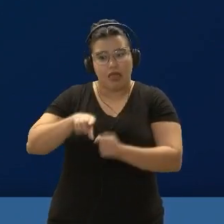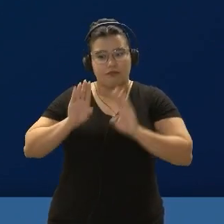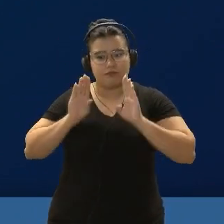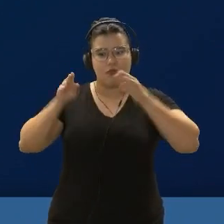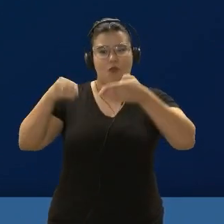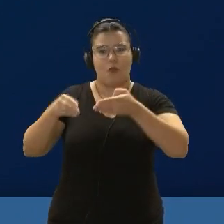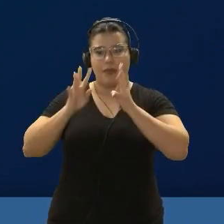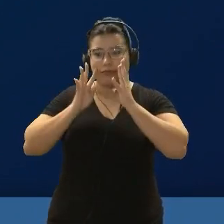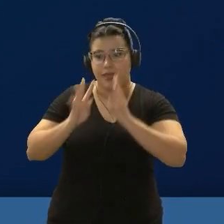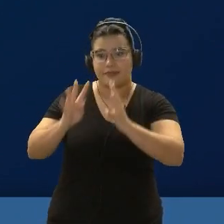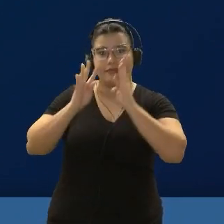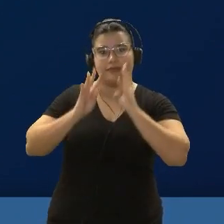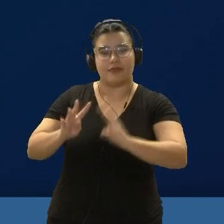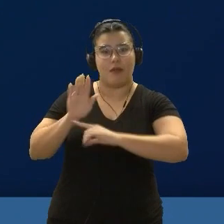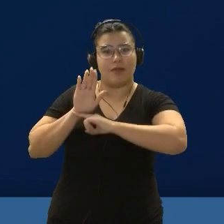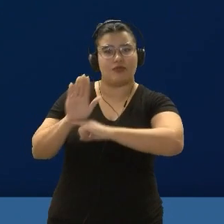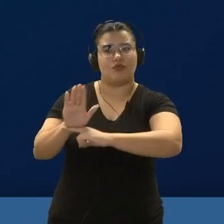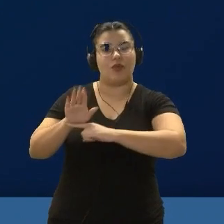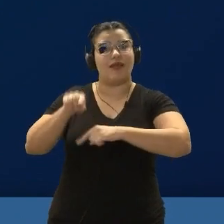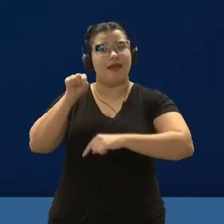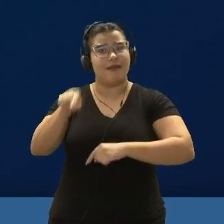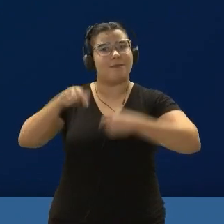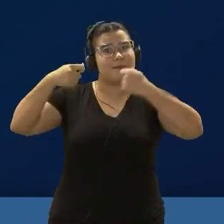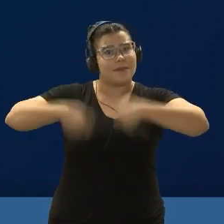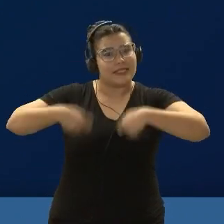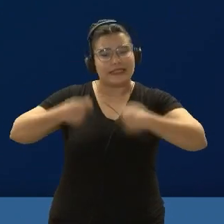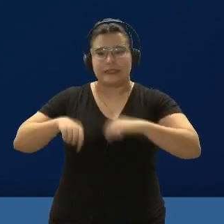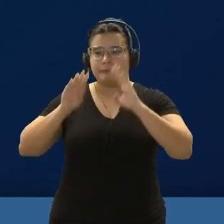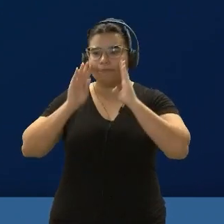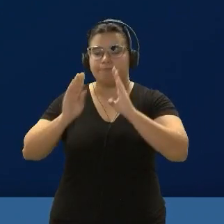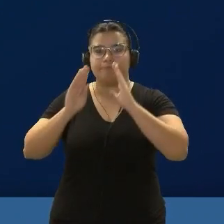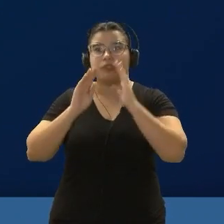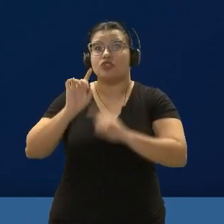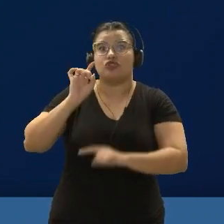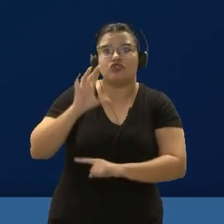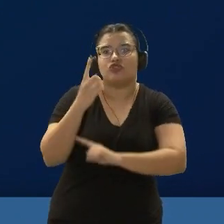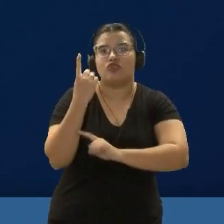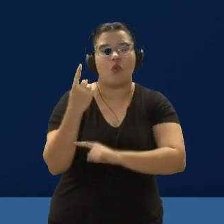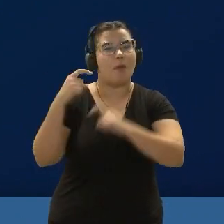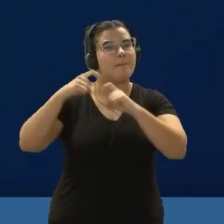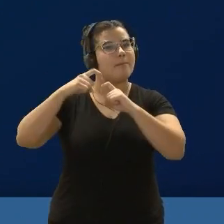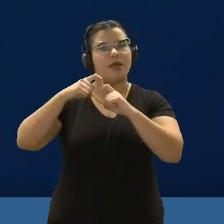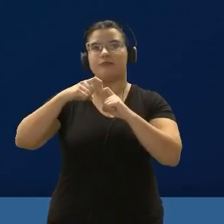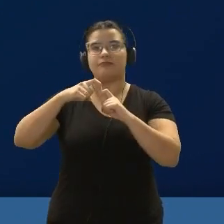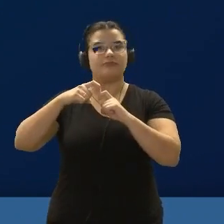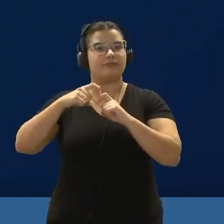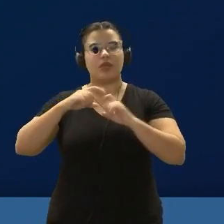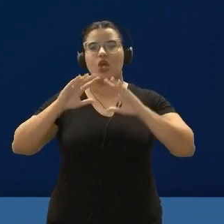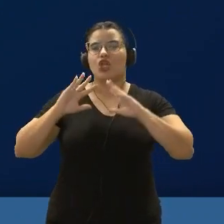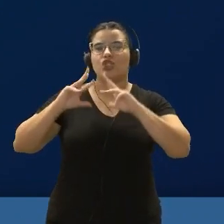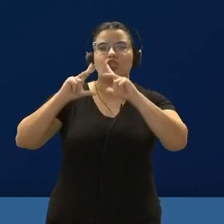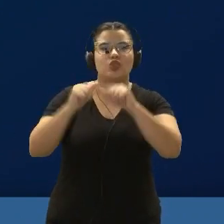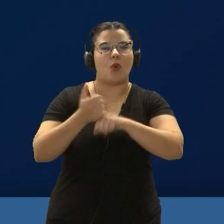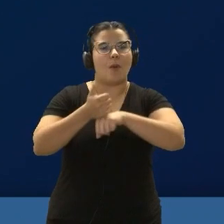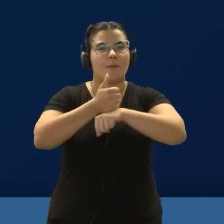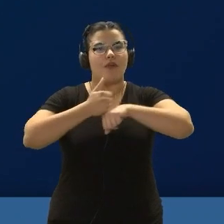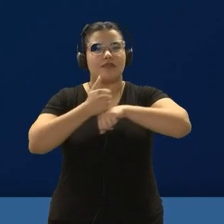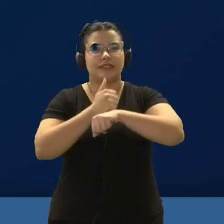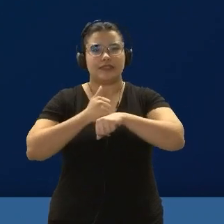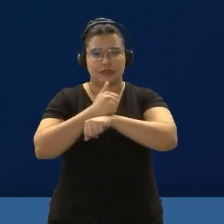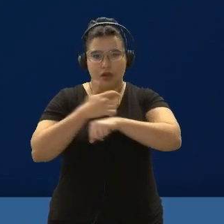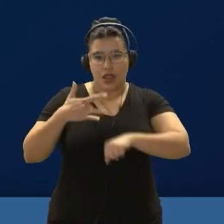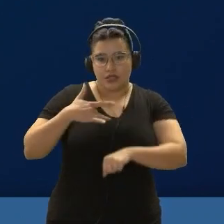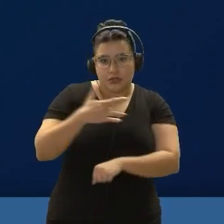atenções. E ele precisa receber atenção não só do médico, mas de todo profissional de saúde que está